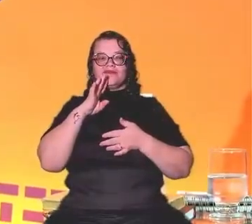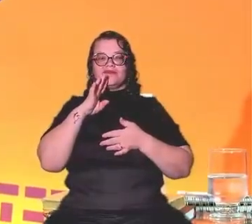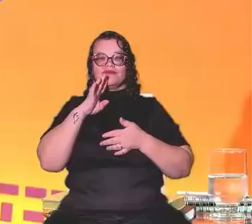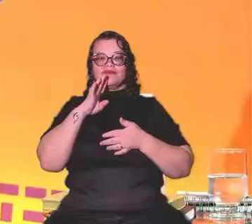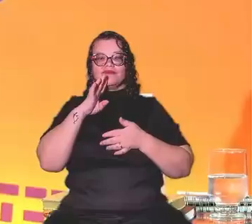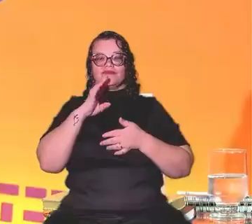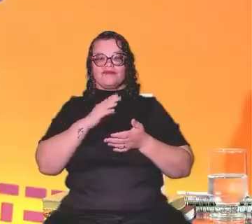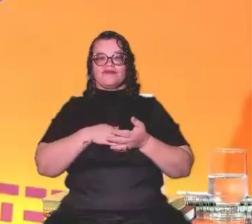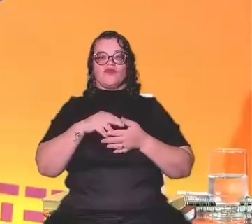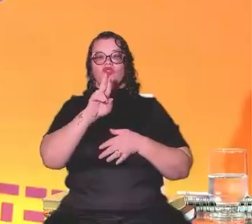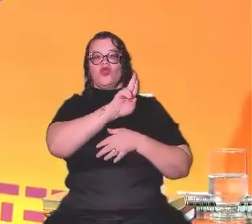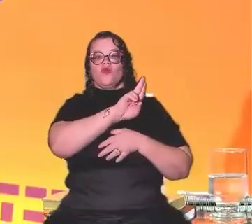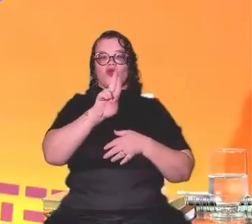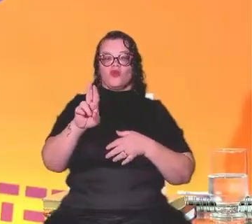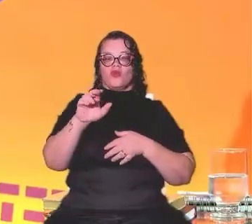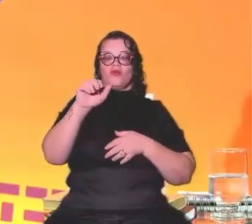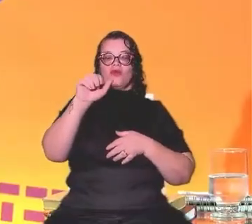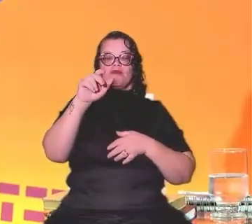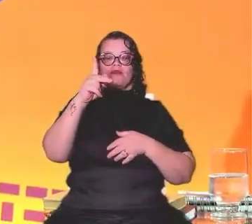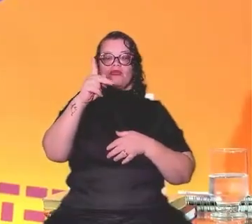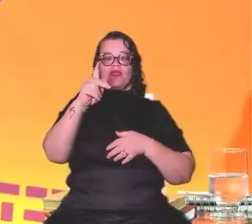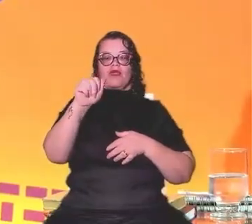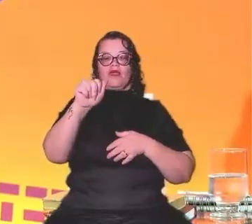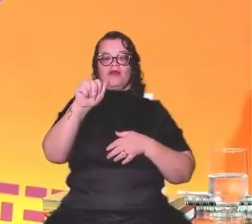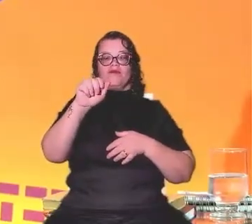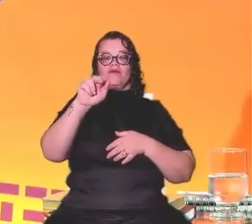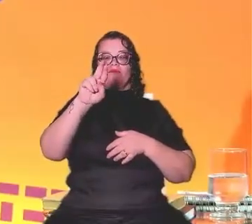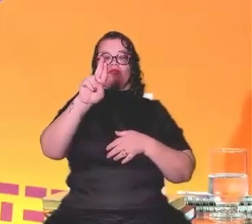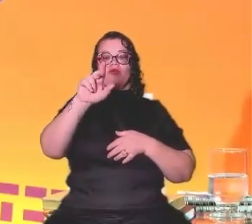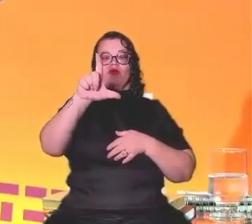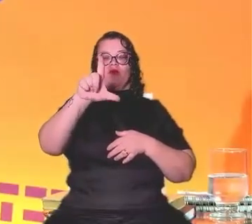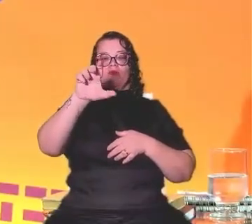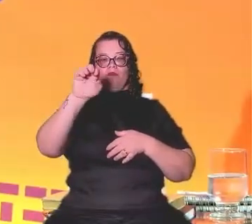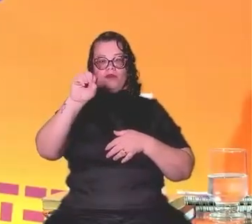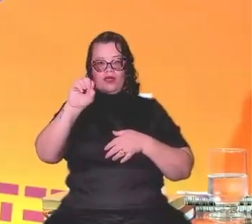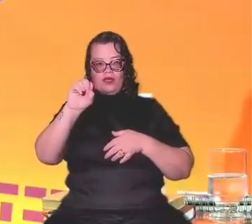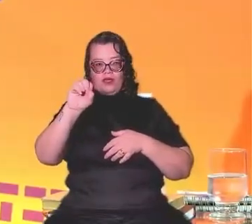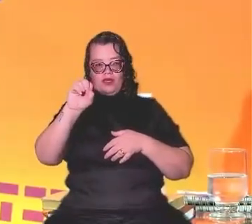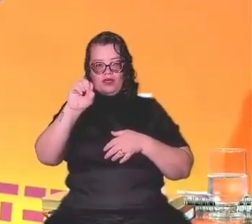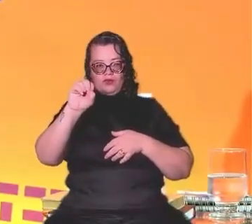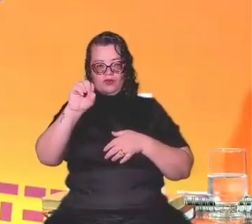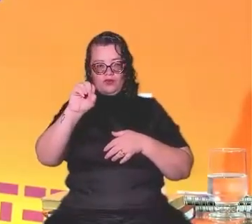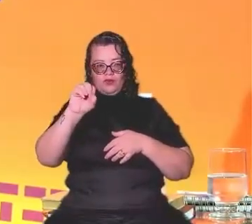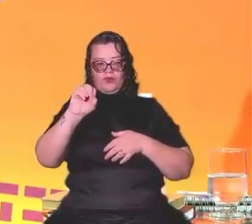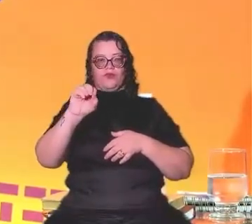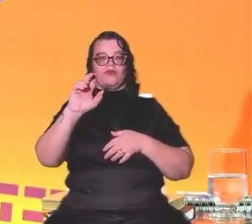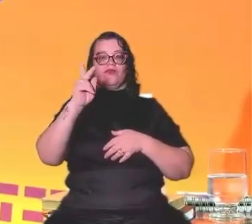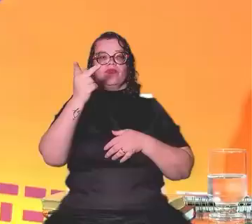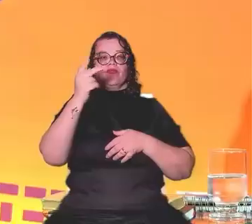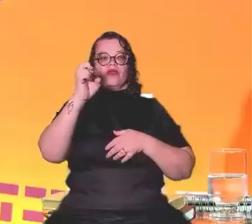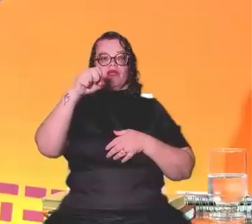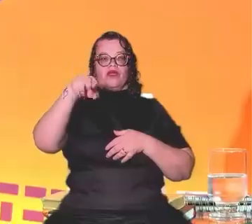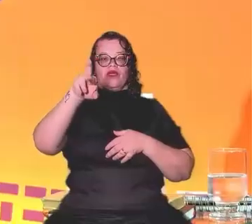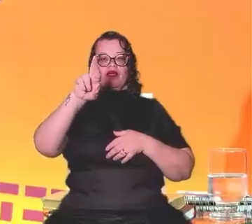questão, lê-se Quinto Filho Itabira. Minha mãe exagerou. Paulo Henrique Pinto Coelho Rodrigues Alves.